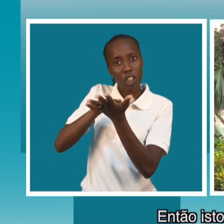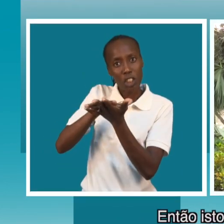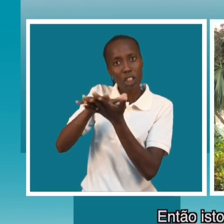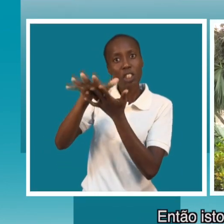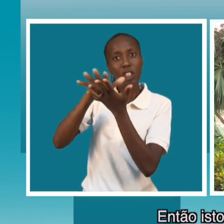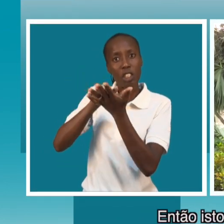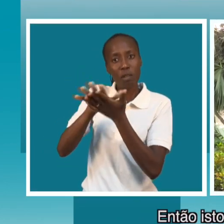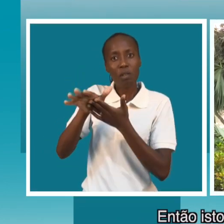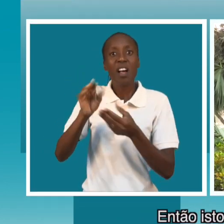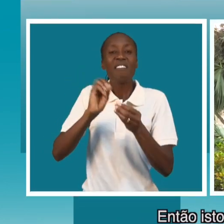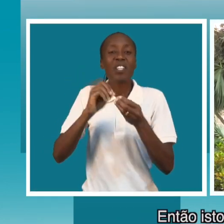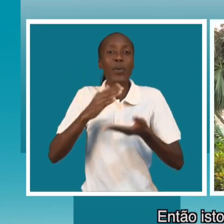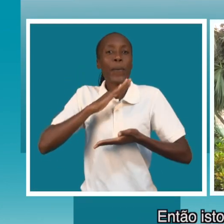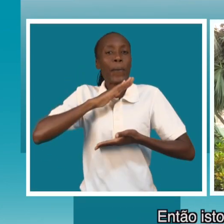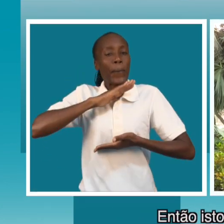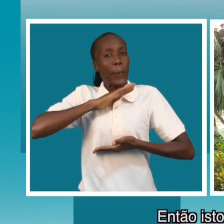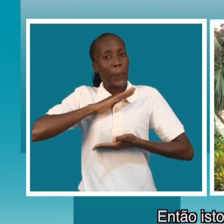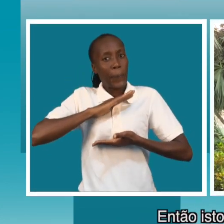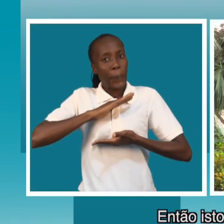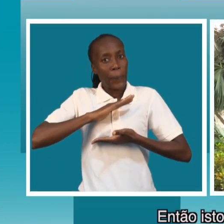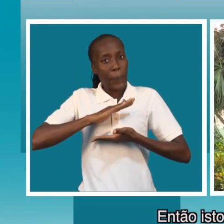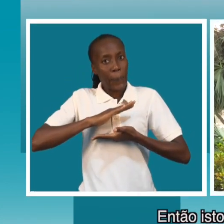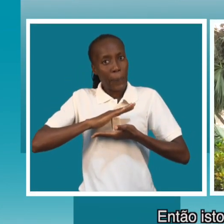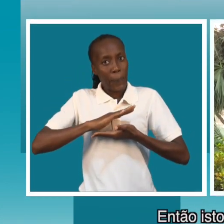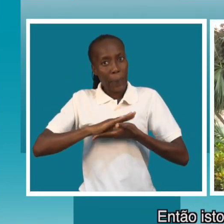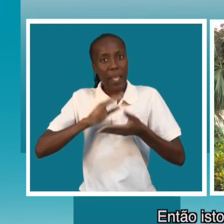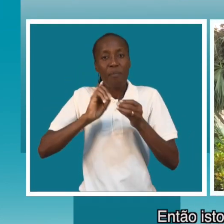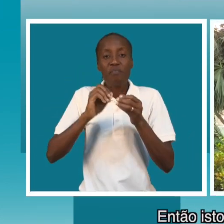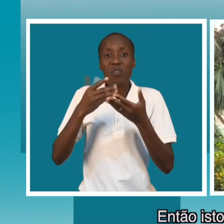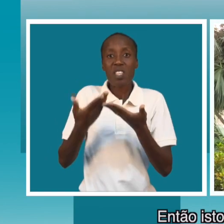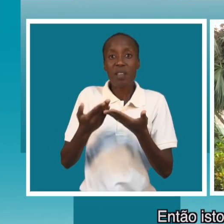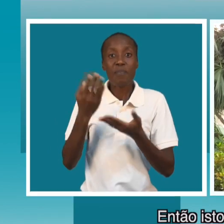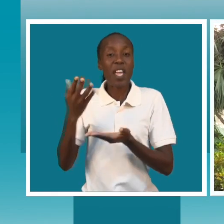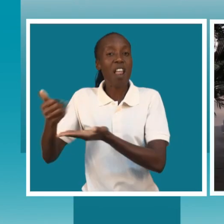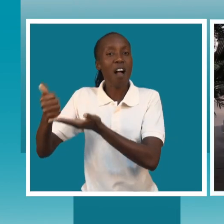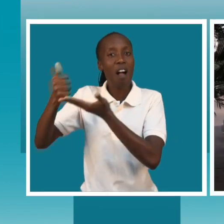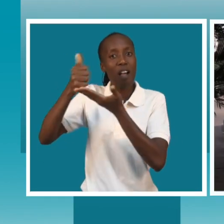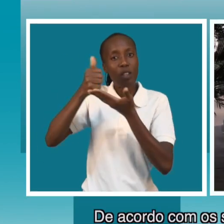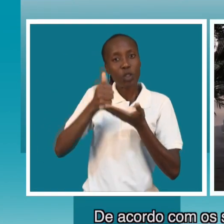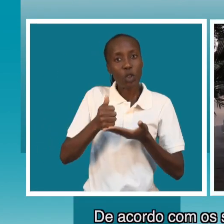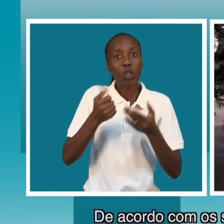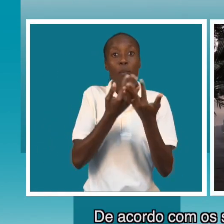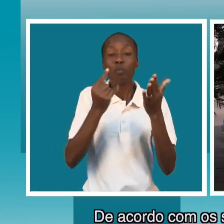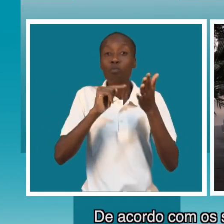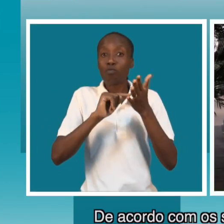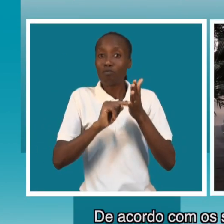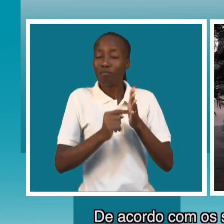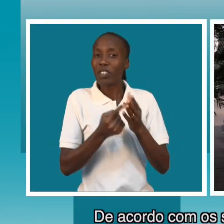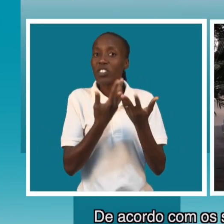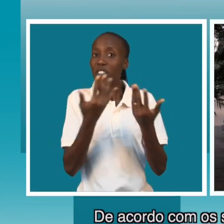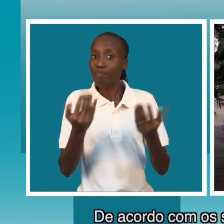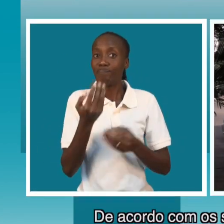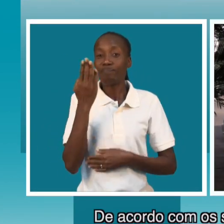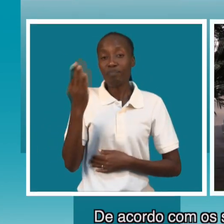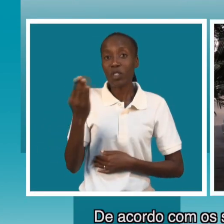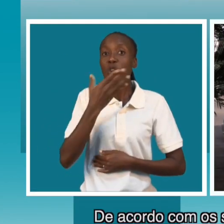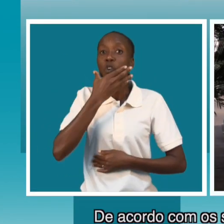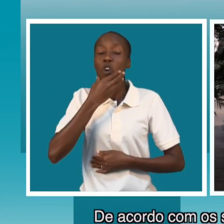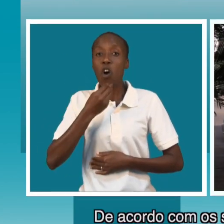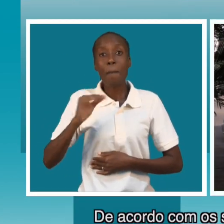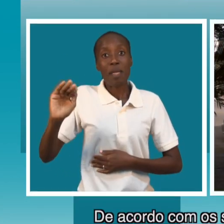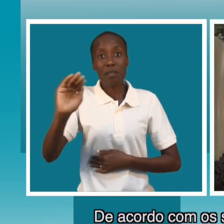ter aliviado sempre, sempre o meu tais de perda. Esse psicólogo tem me ajudado muito. De acordo com o sociólogo e docente